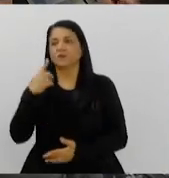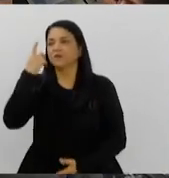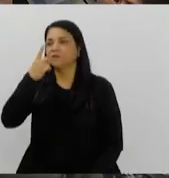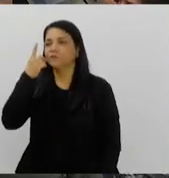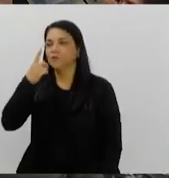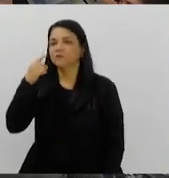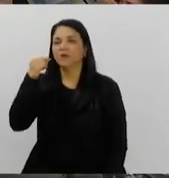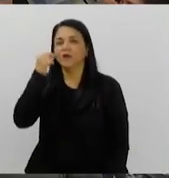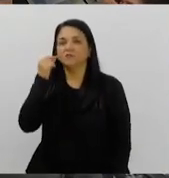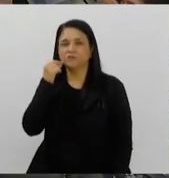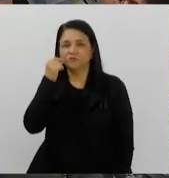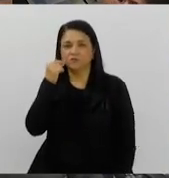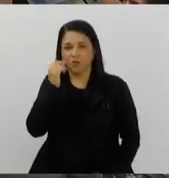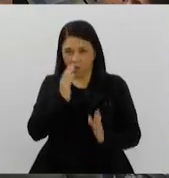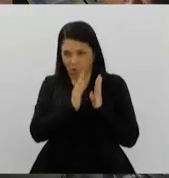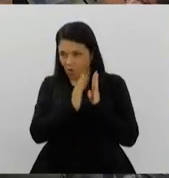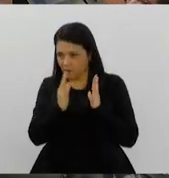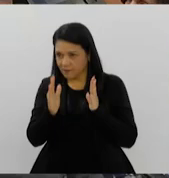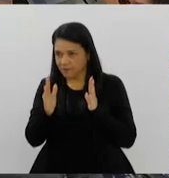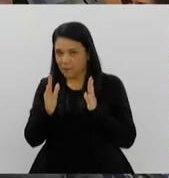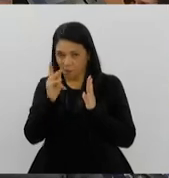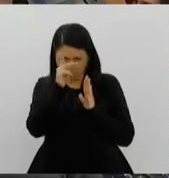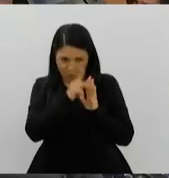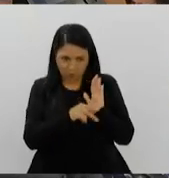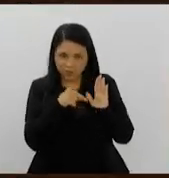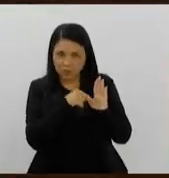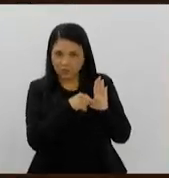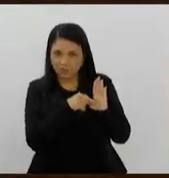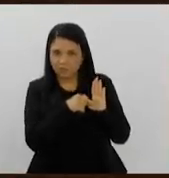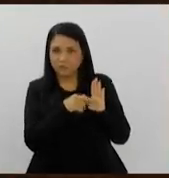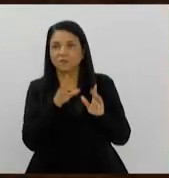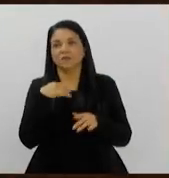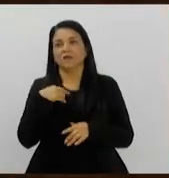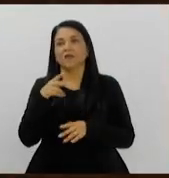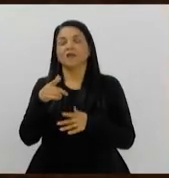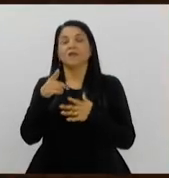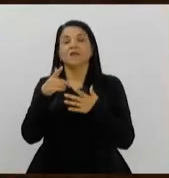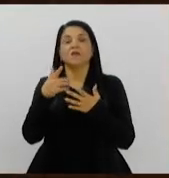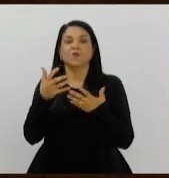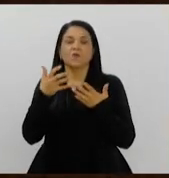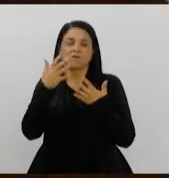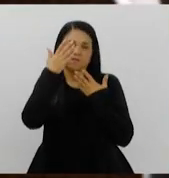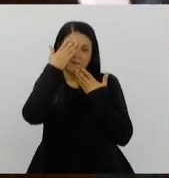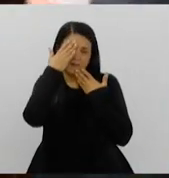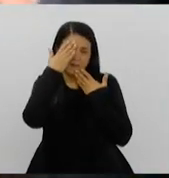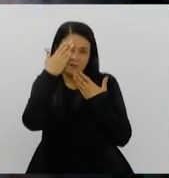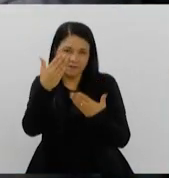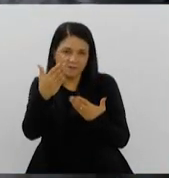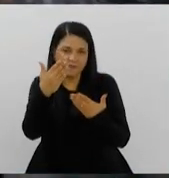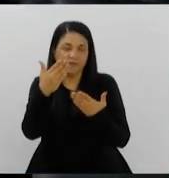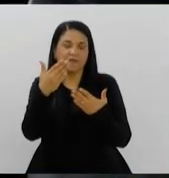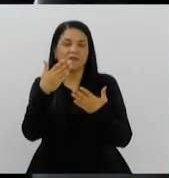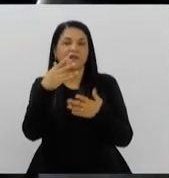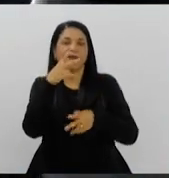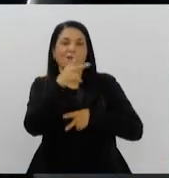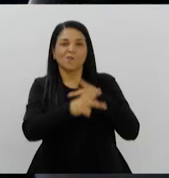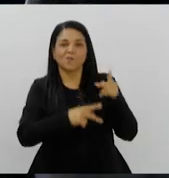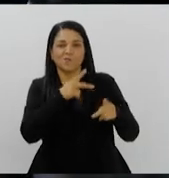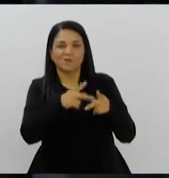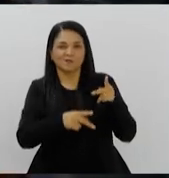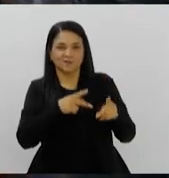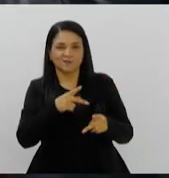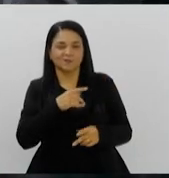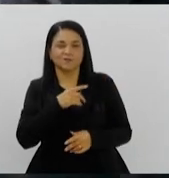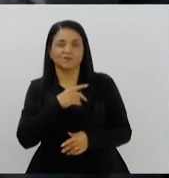é questão de ordem, é sobre o projeto ou pela ordem? Presidente, é só para agradecer o povo da minha cidade, São João de Meriti,